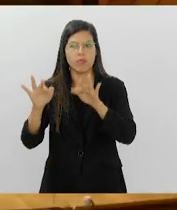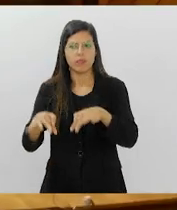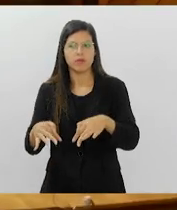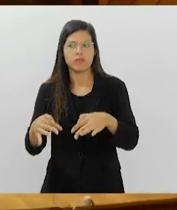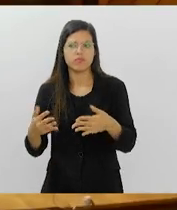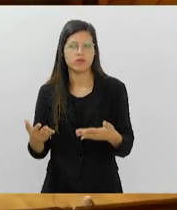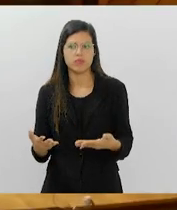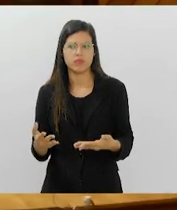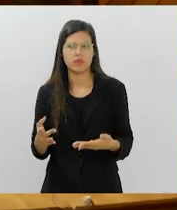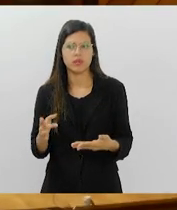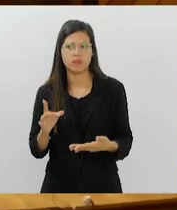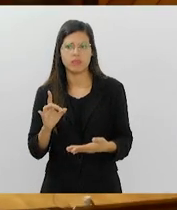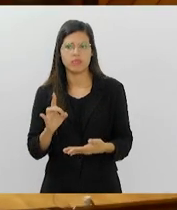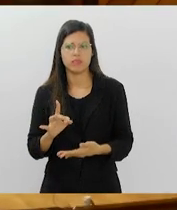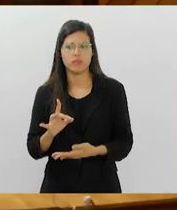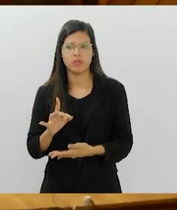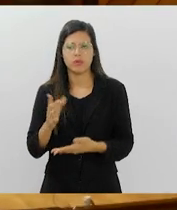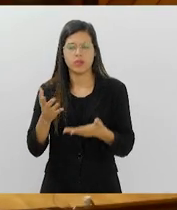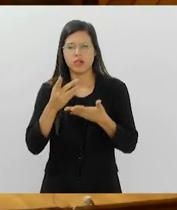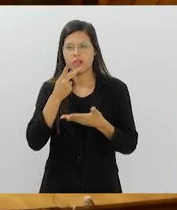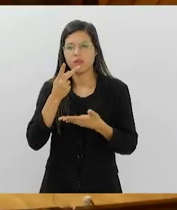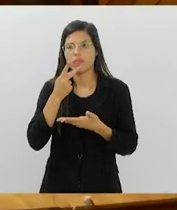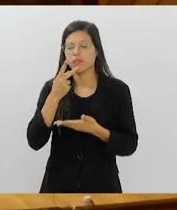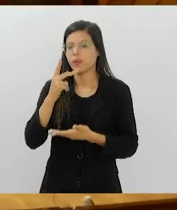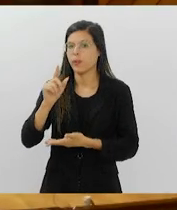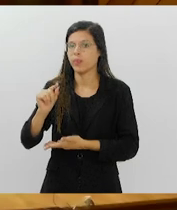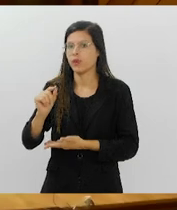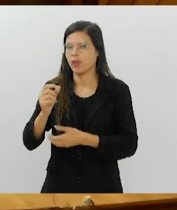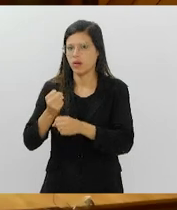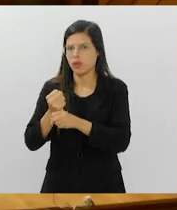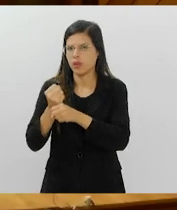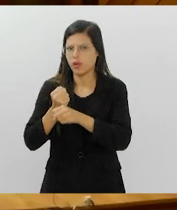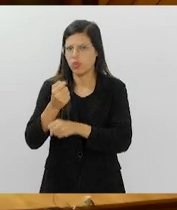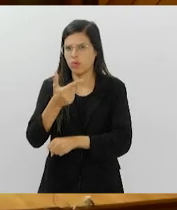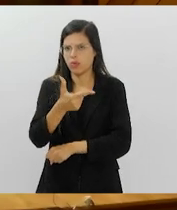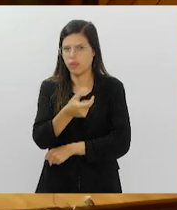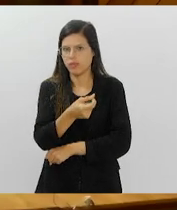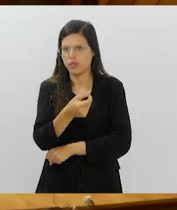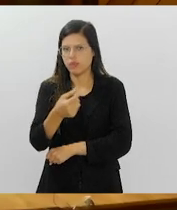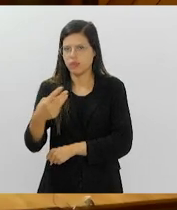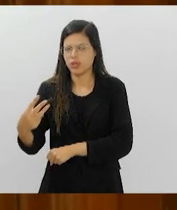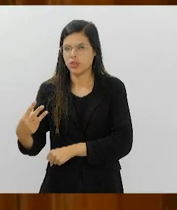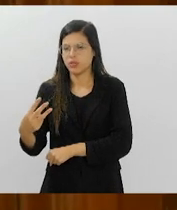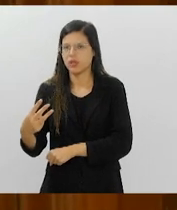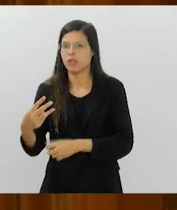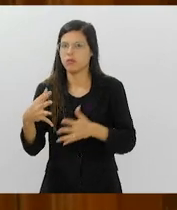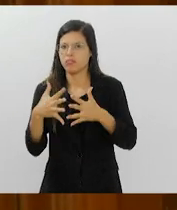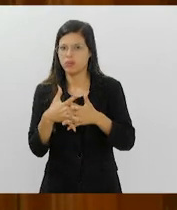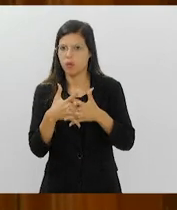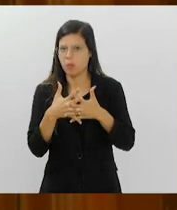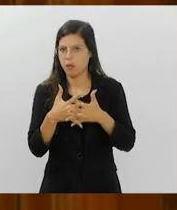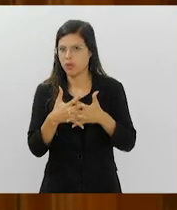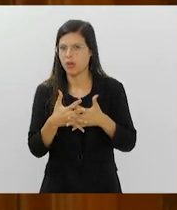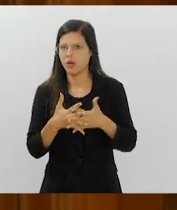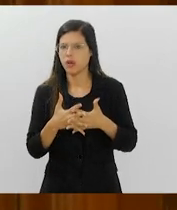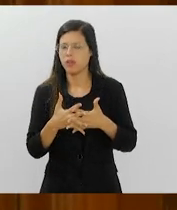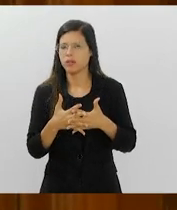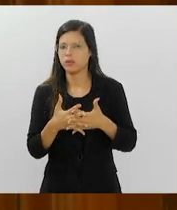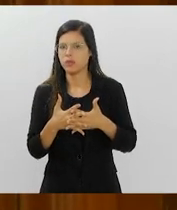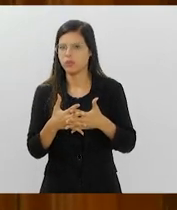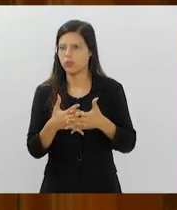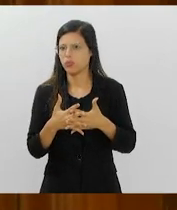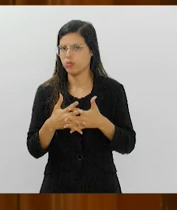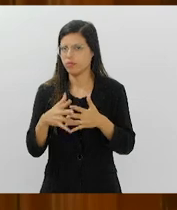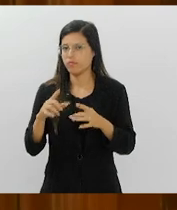por fim, é isso aí. Por fim, eu queria dizer o seguinte, que 2023 foi um ano bastante complicado, mas eu confesso,